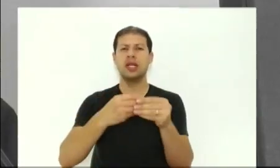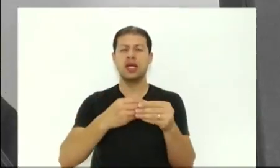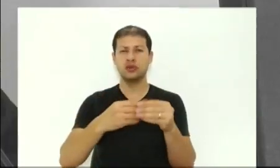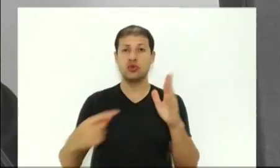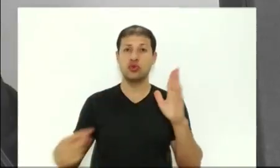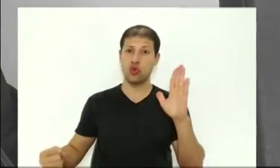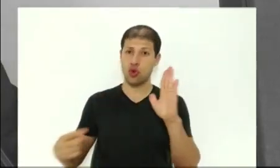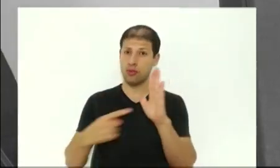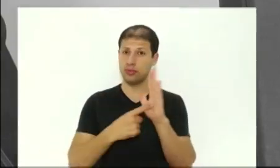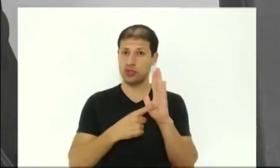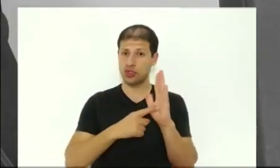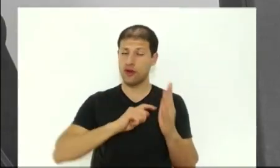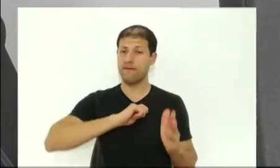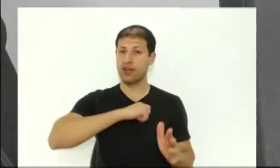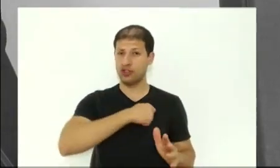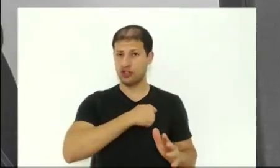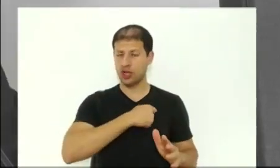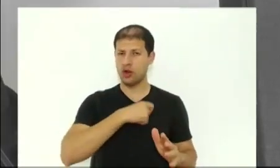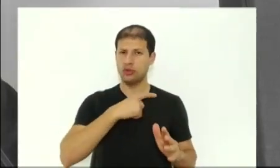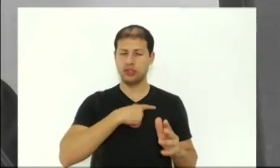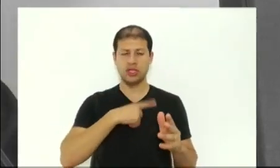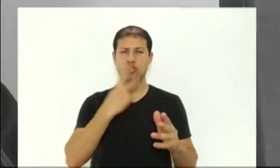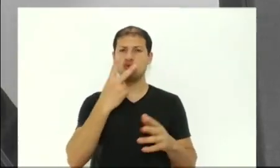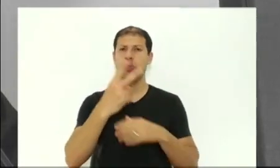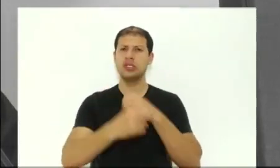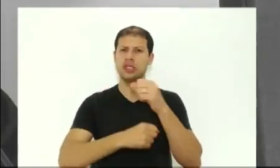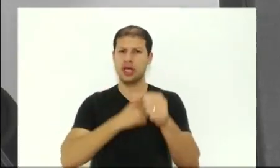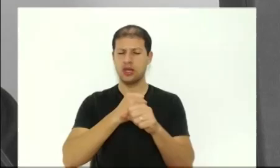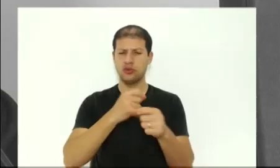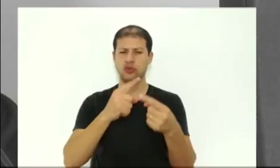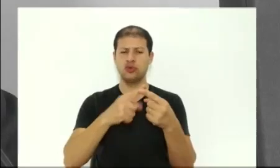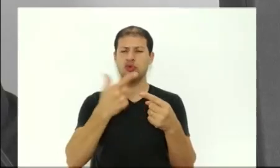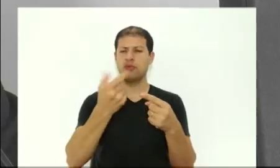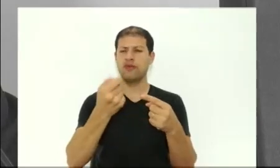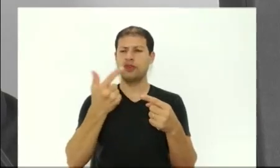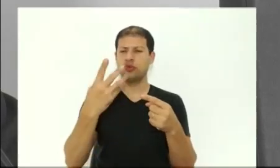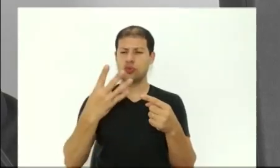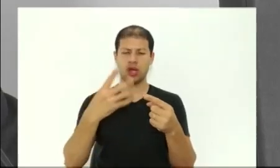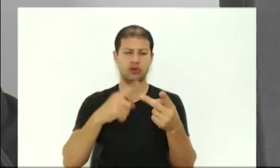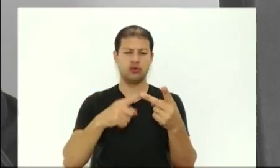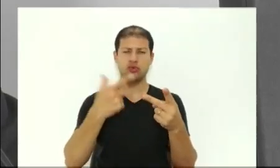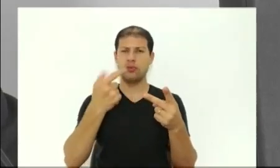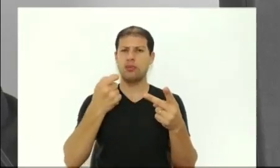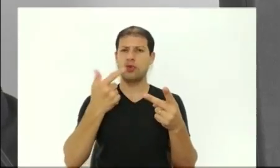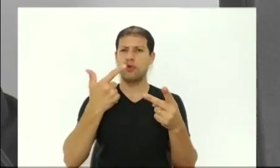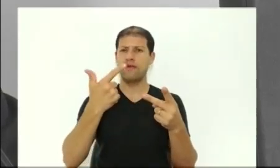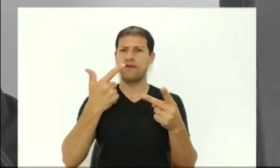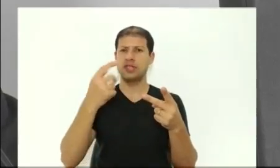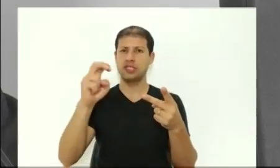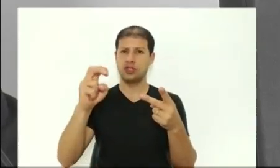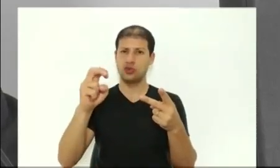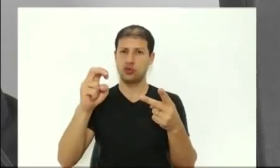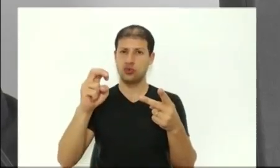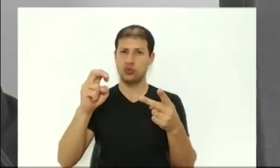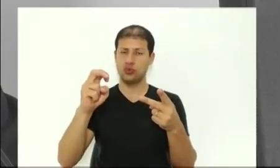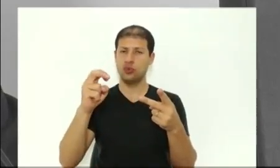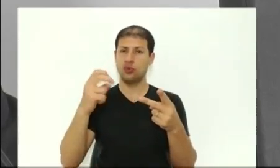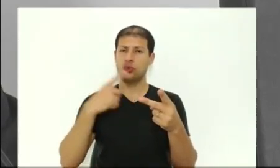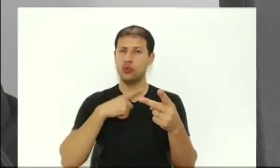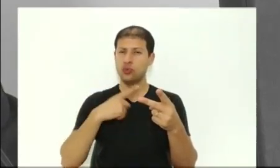dos dois anos subsequentes, 2024 e 2025, não tem previsão de correção da